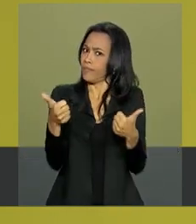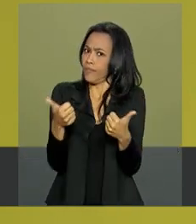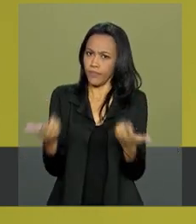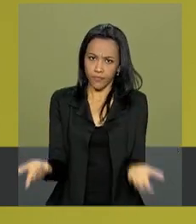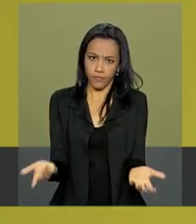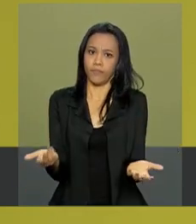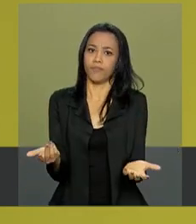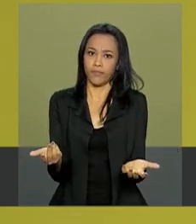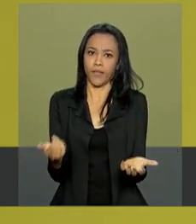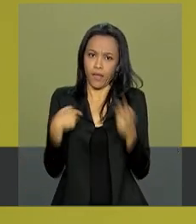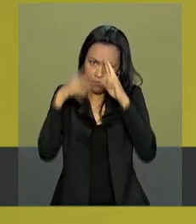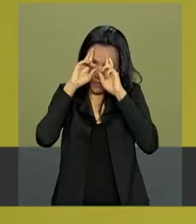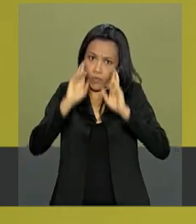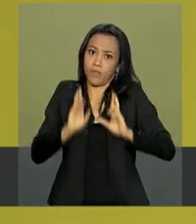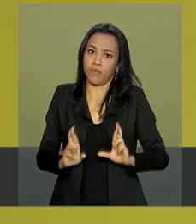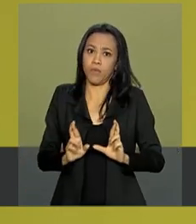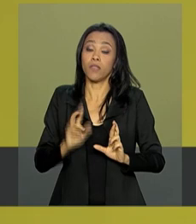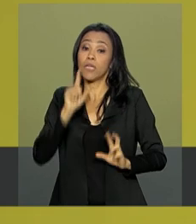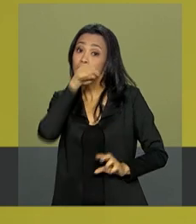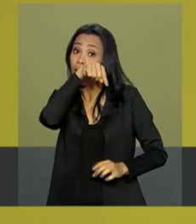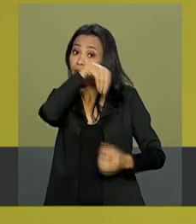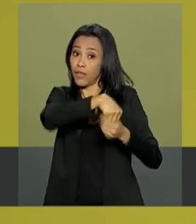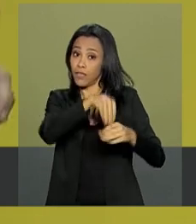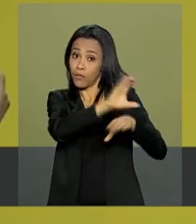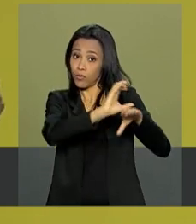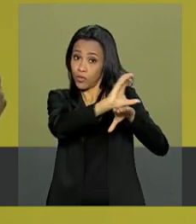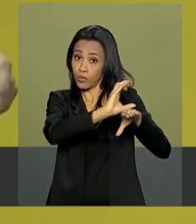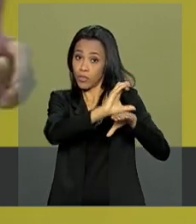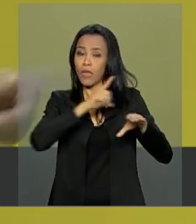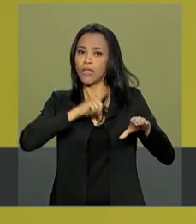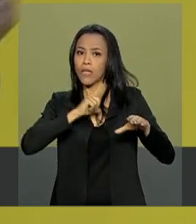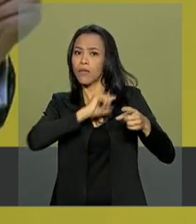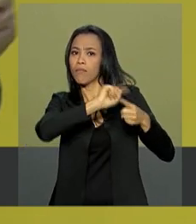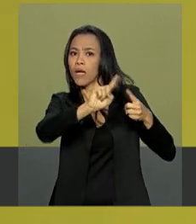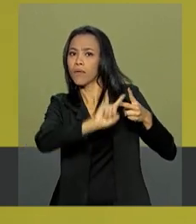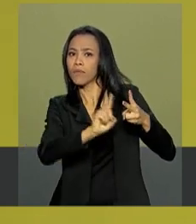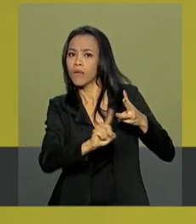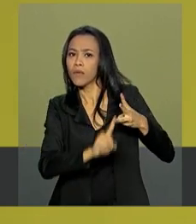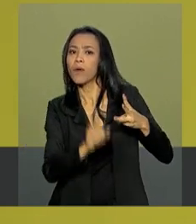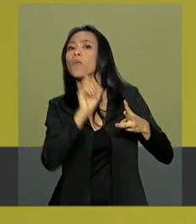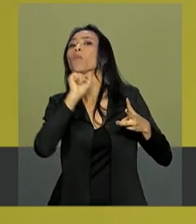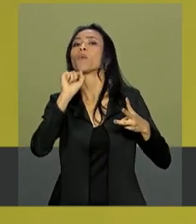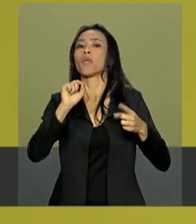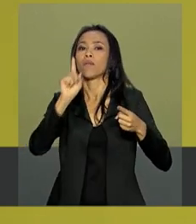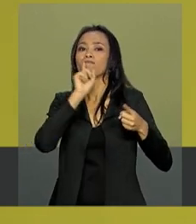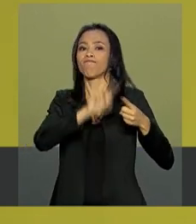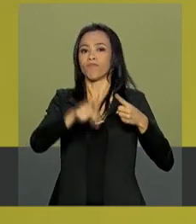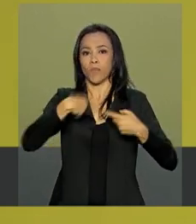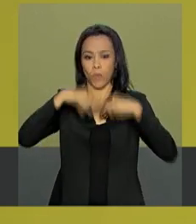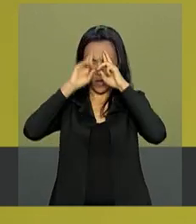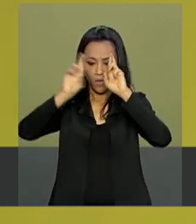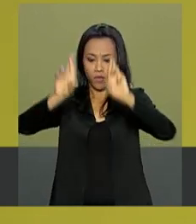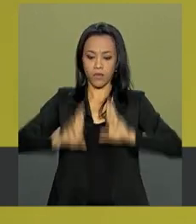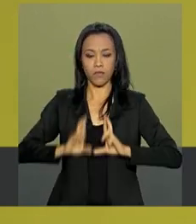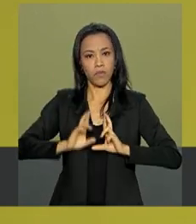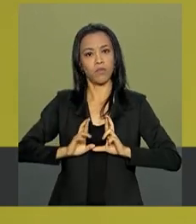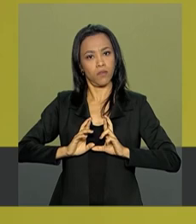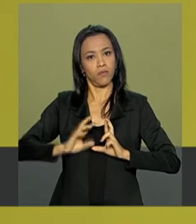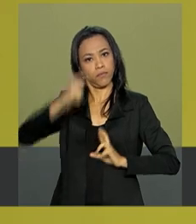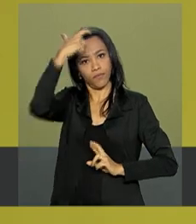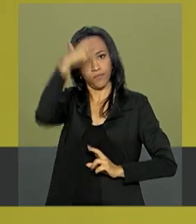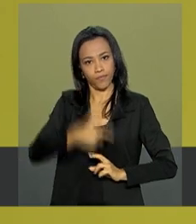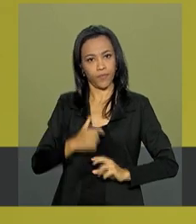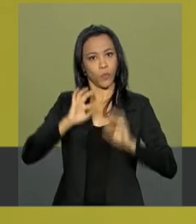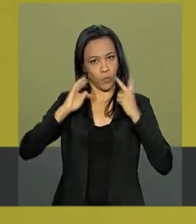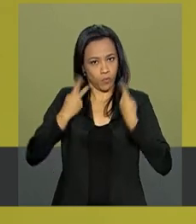logo esculpido lá no artigo 1º, é que o Brasil se funda em vários preceitos, entre eles o da dignidade da pessoa humana. E não há nada mais digno